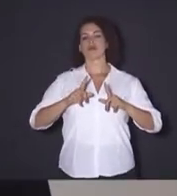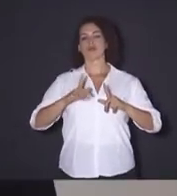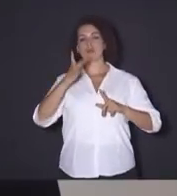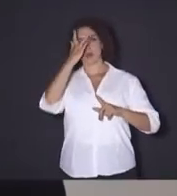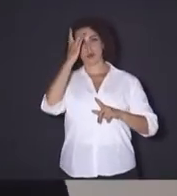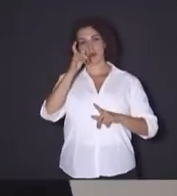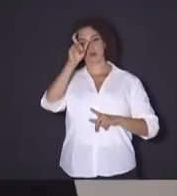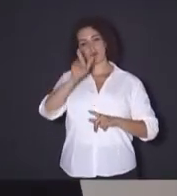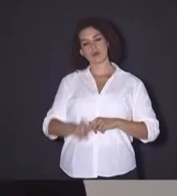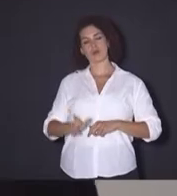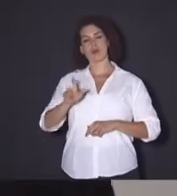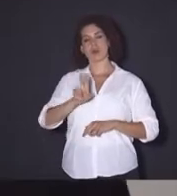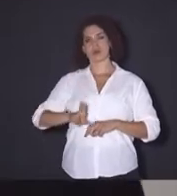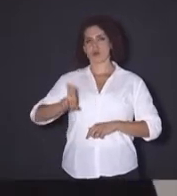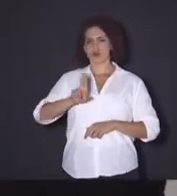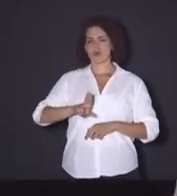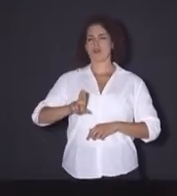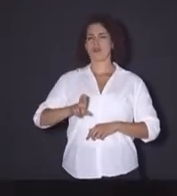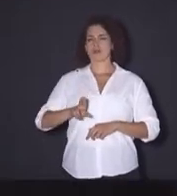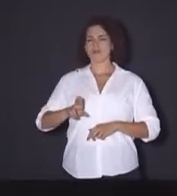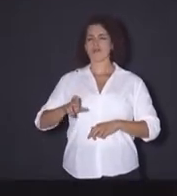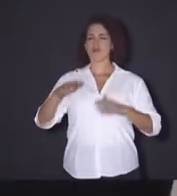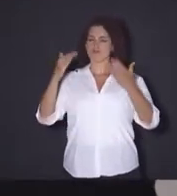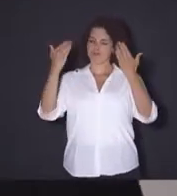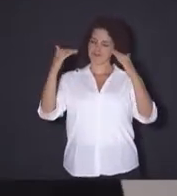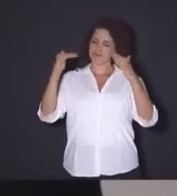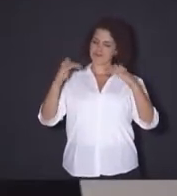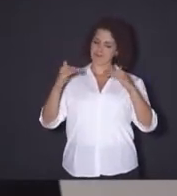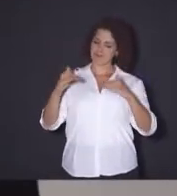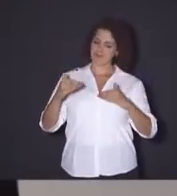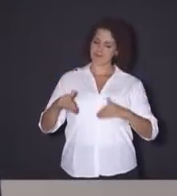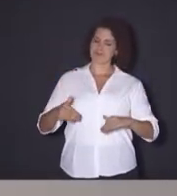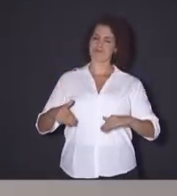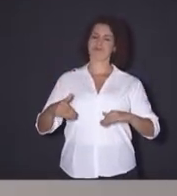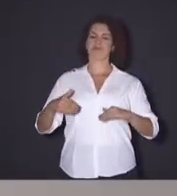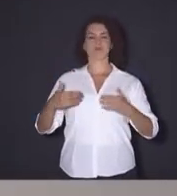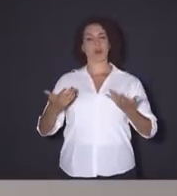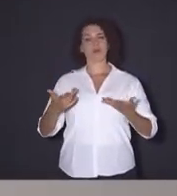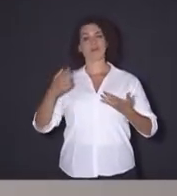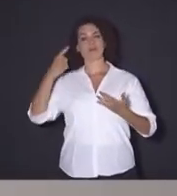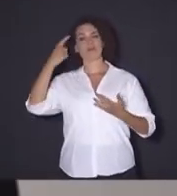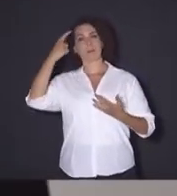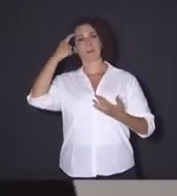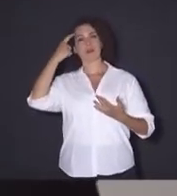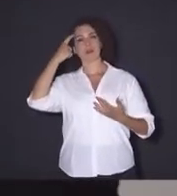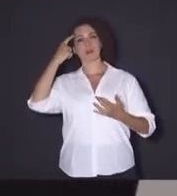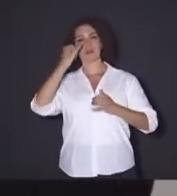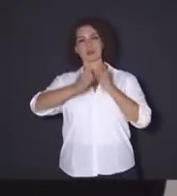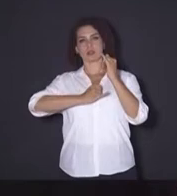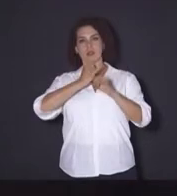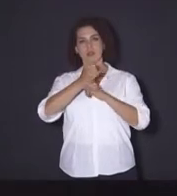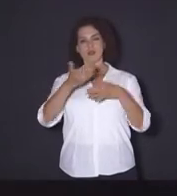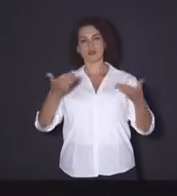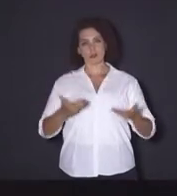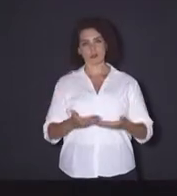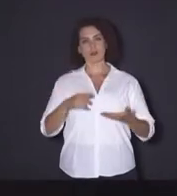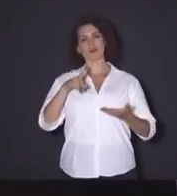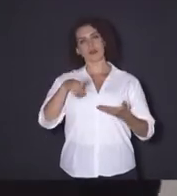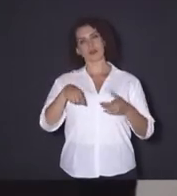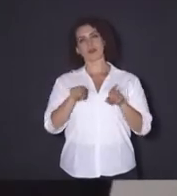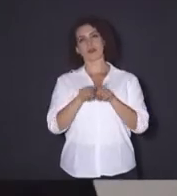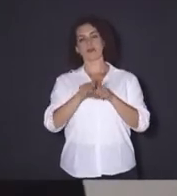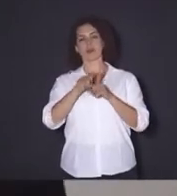final. São questões absolutamente estruturantes. E pensar a internet hoje é pensar a sociedade em todas as suas